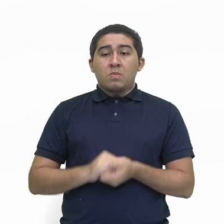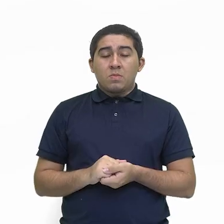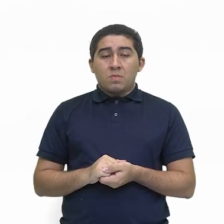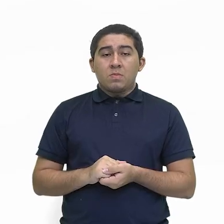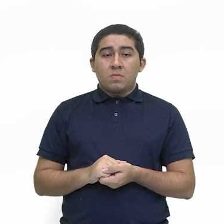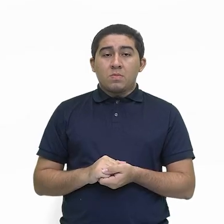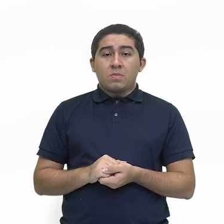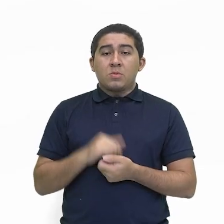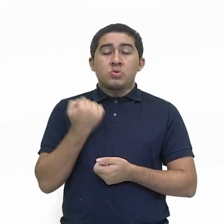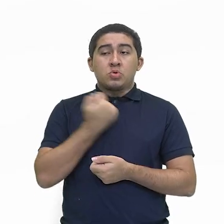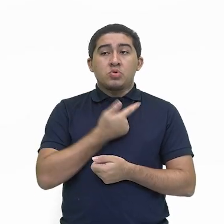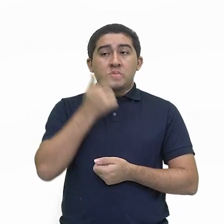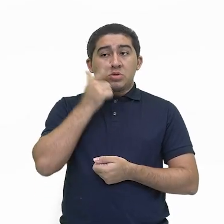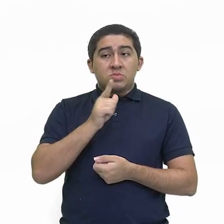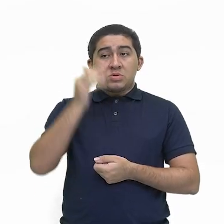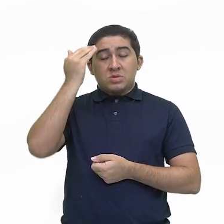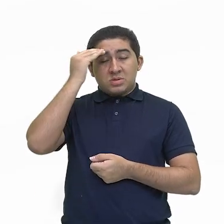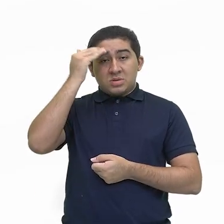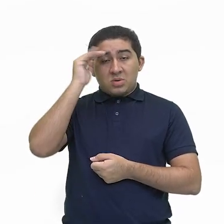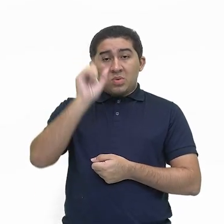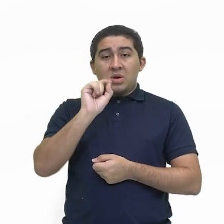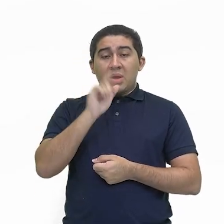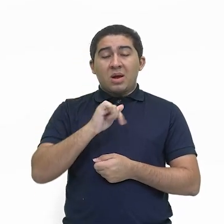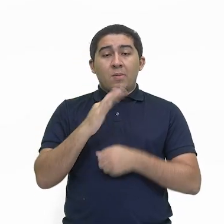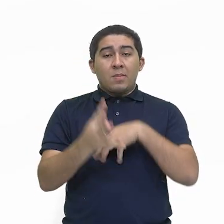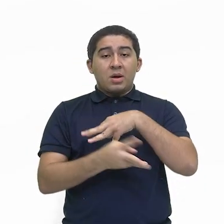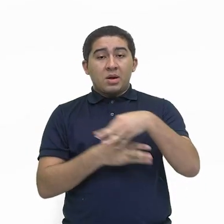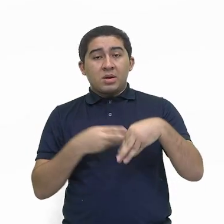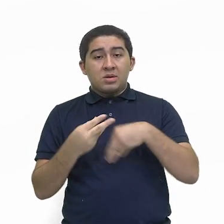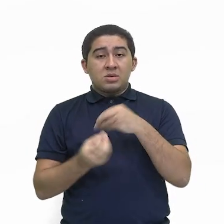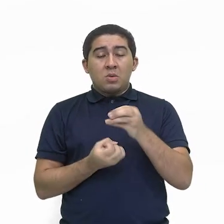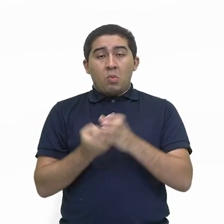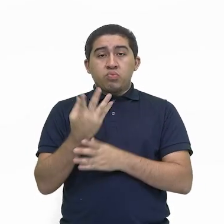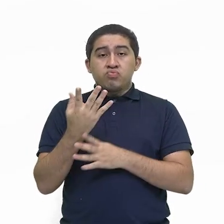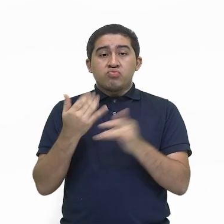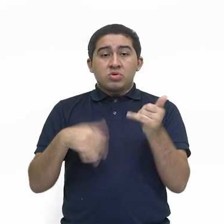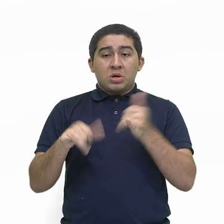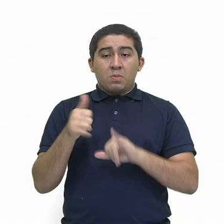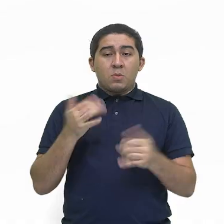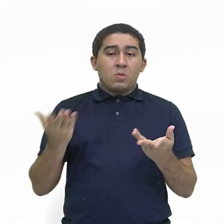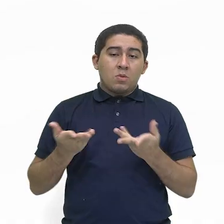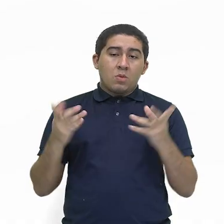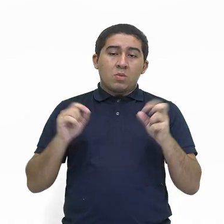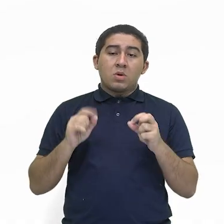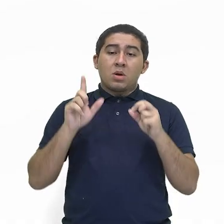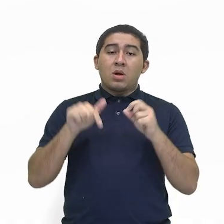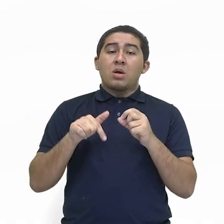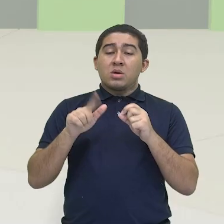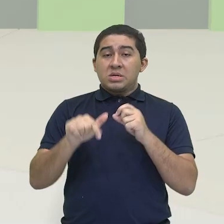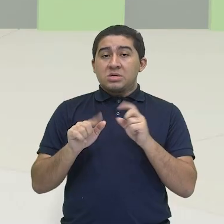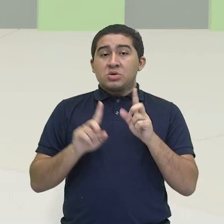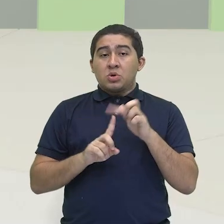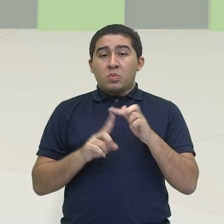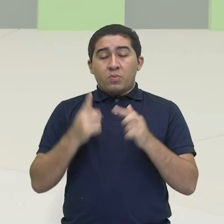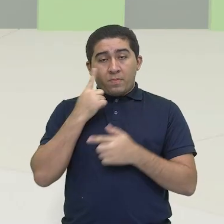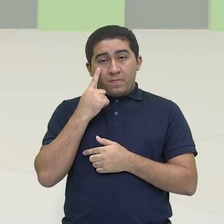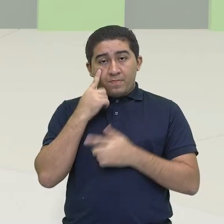gente poder entender, né, o que é uma reação química. E aí eu quero definir para vocês o que é uma reação